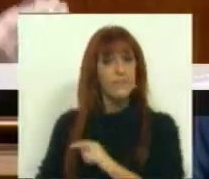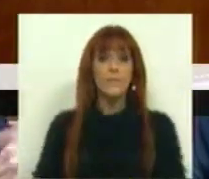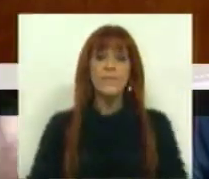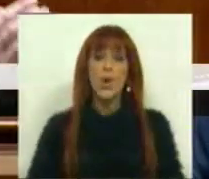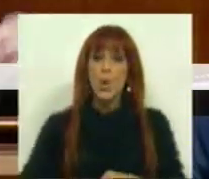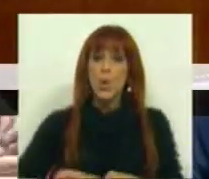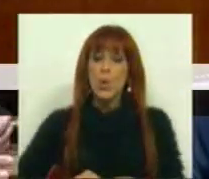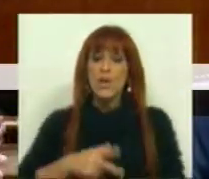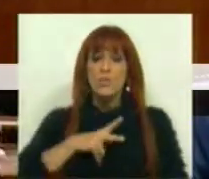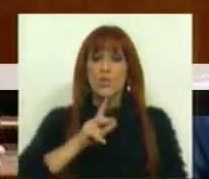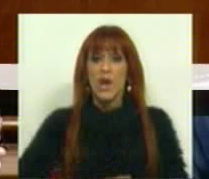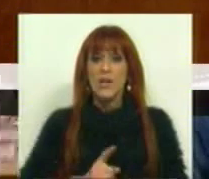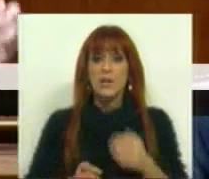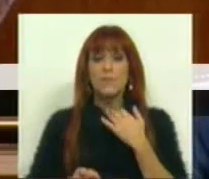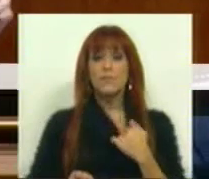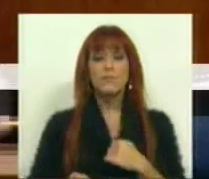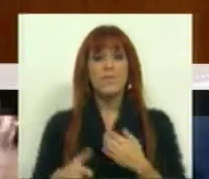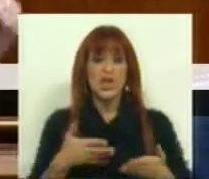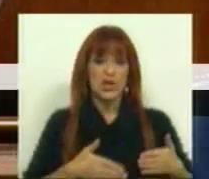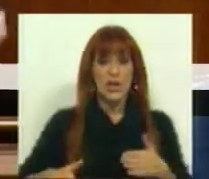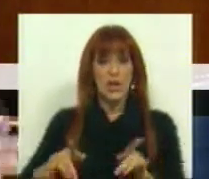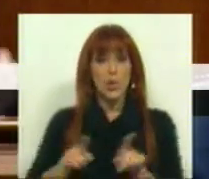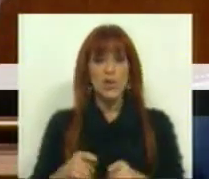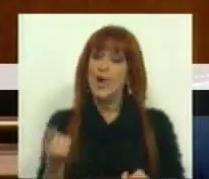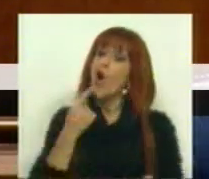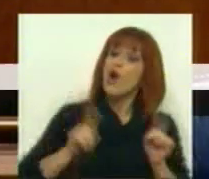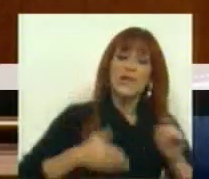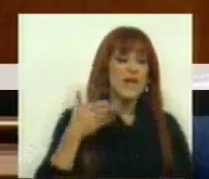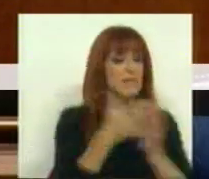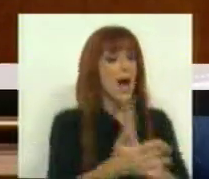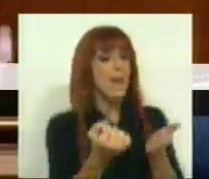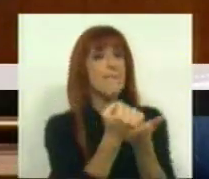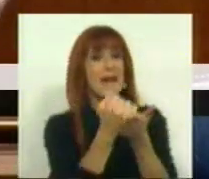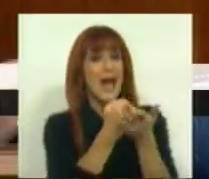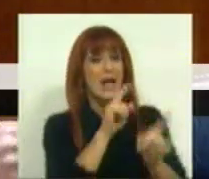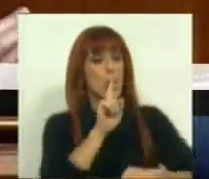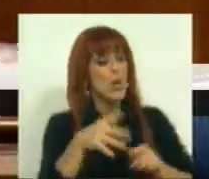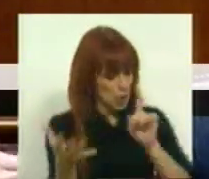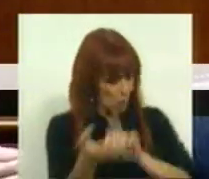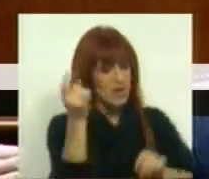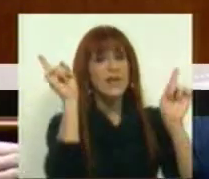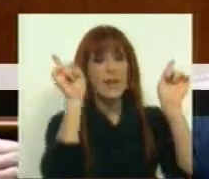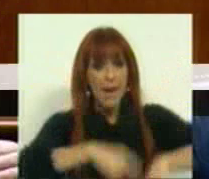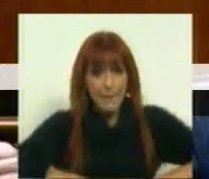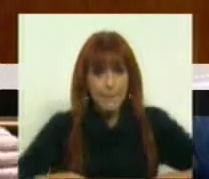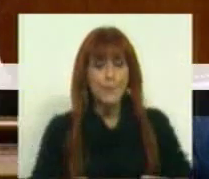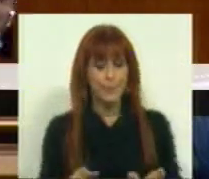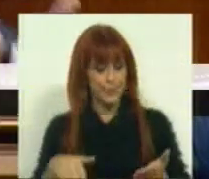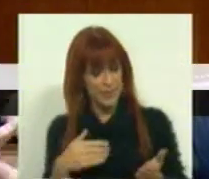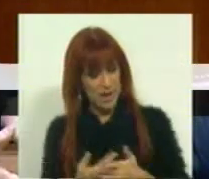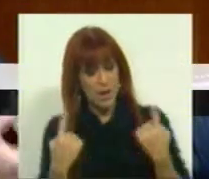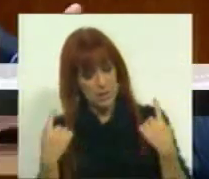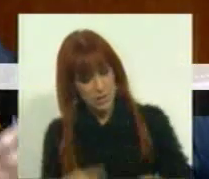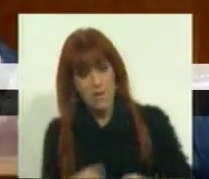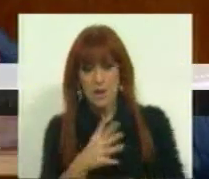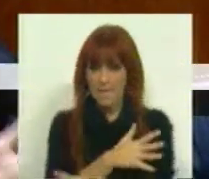O interesse português, numa estratégia de regresso a mercado, é conseguir também, para